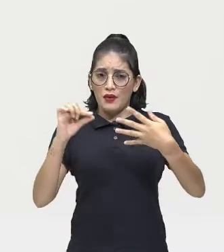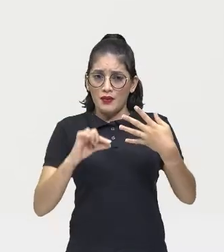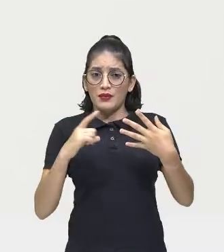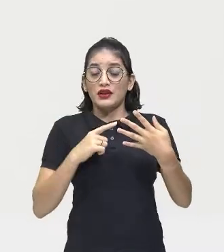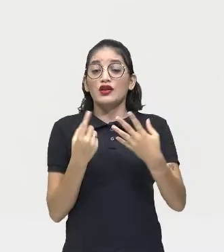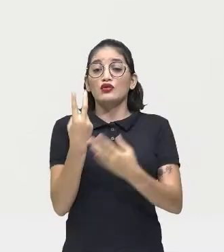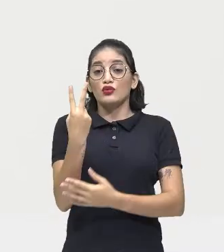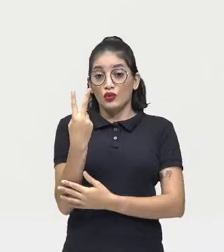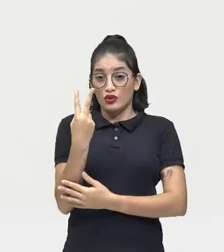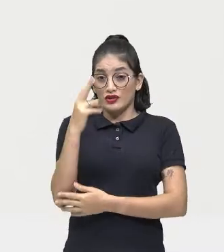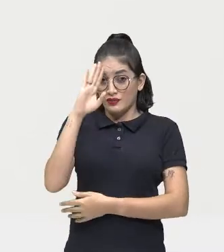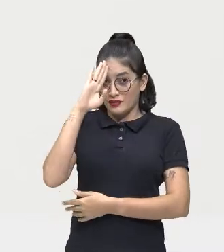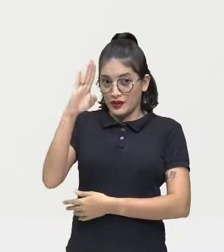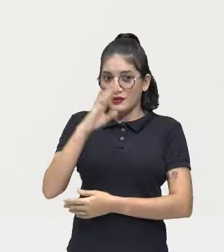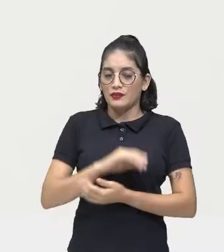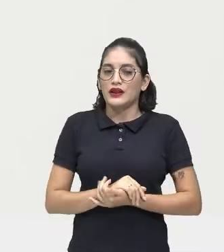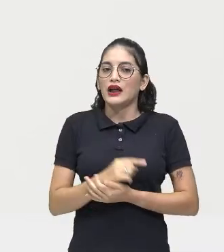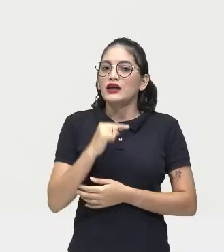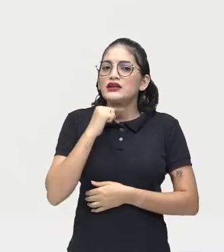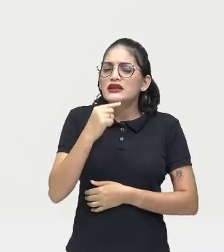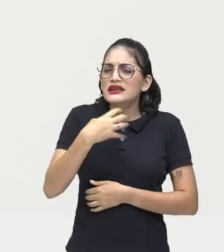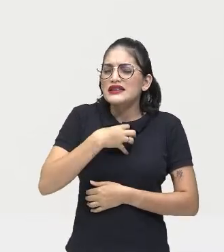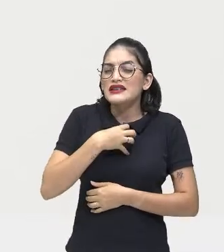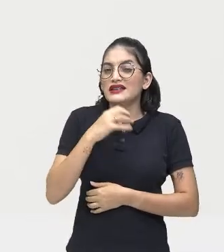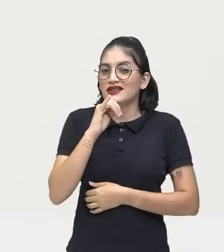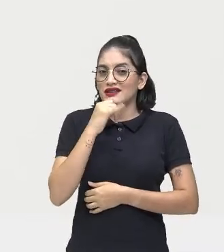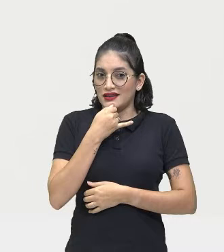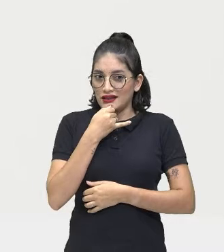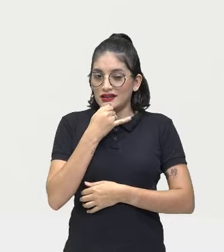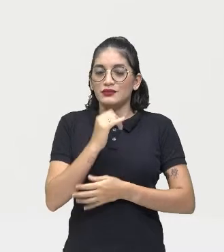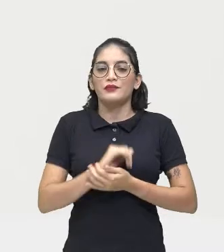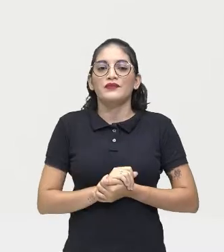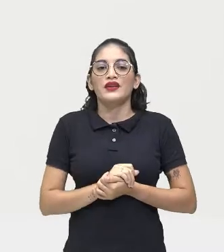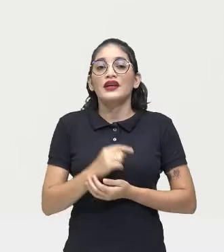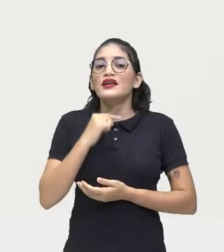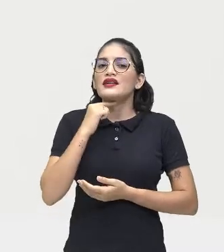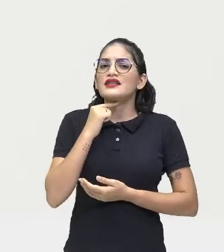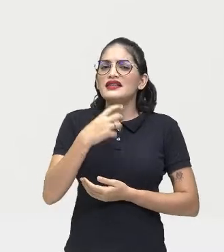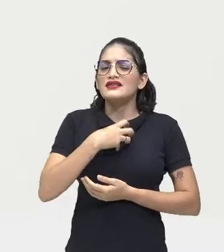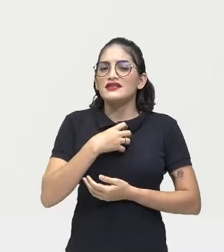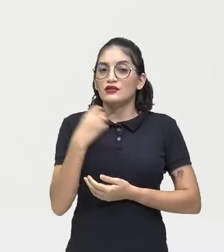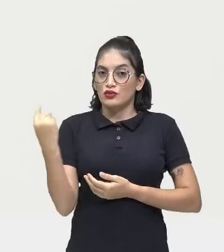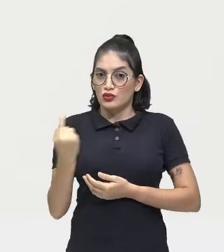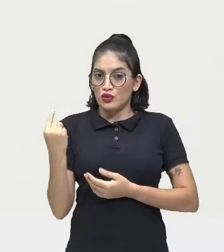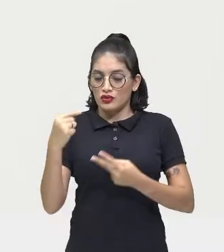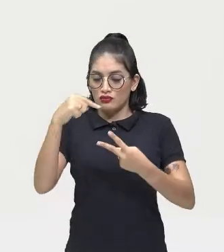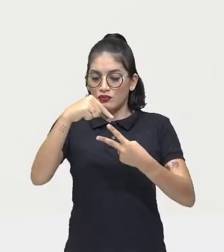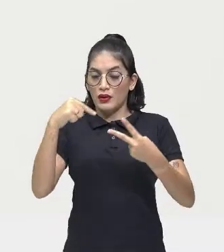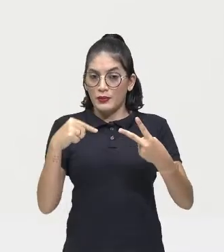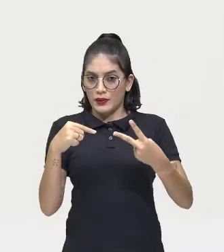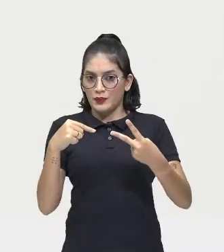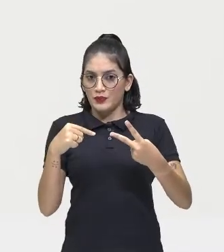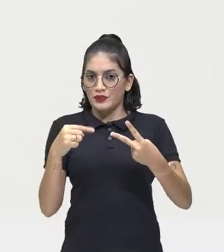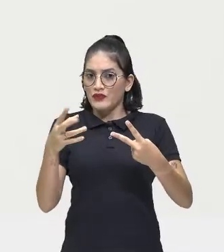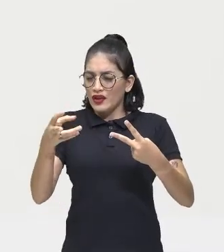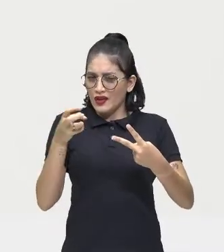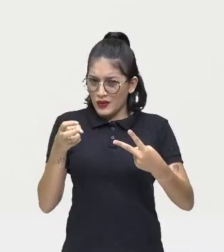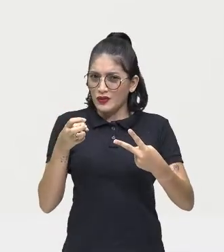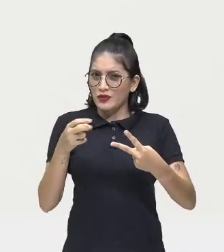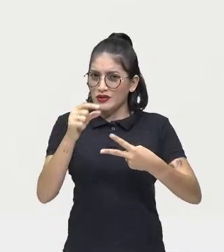Olha só. Ninguém fica triste, ninguém fica sozinho. Quando a gente observa esses